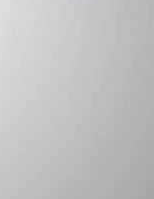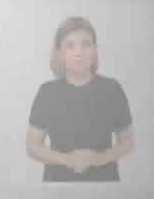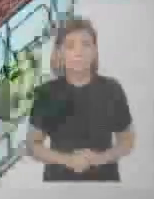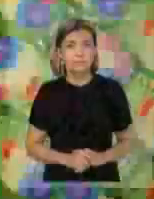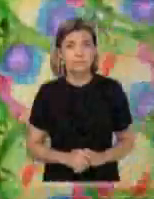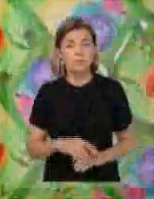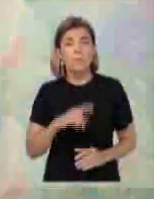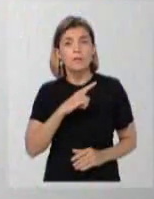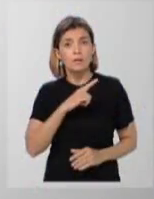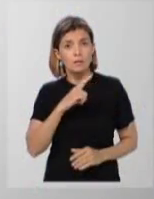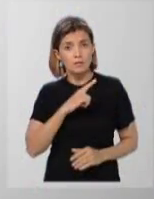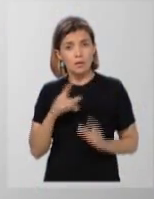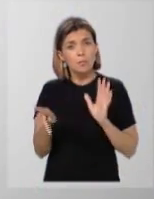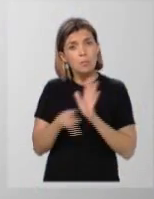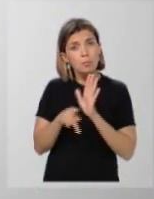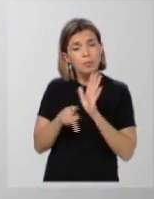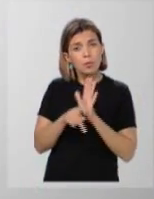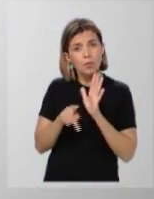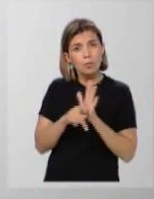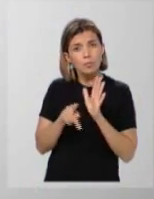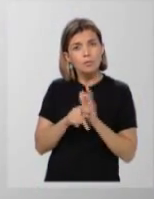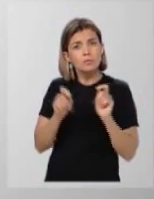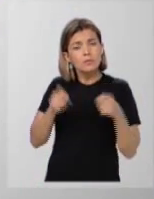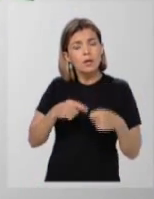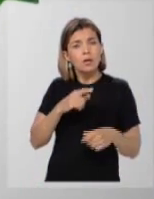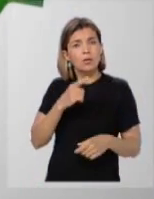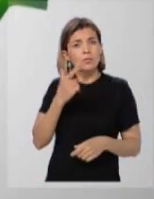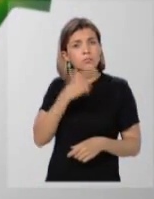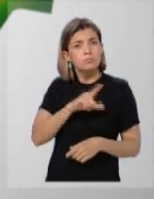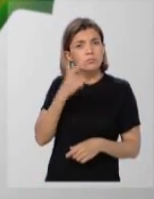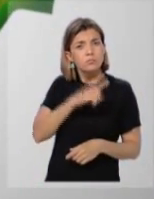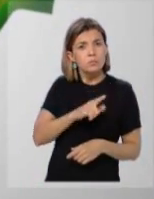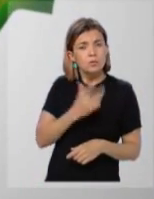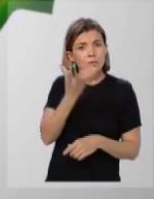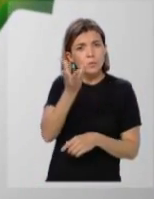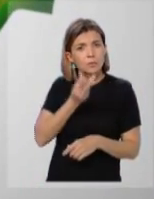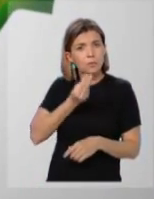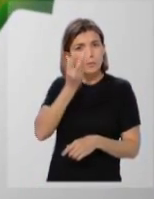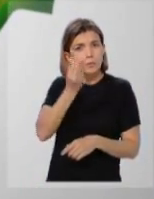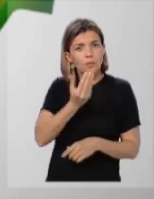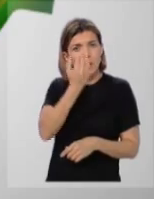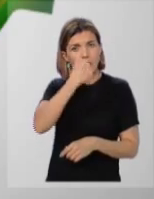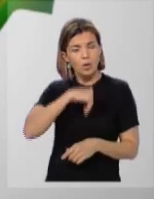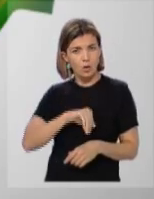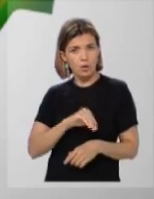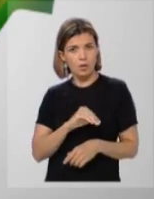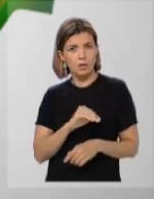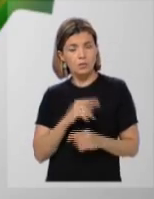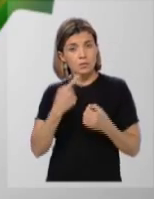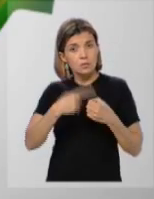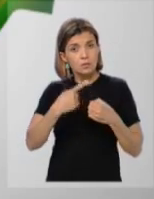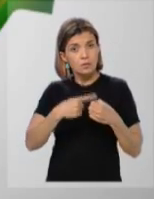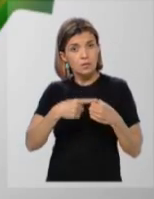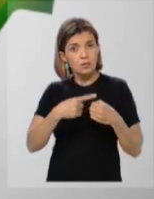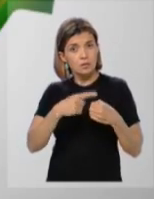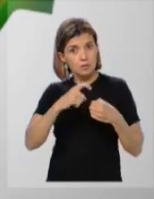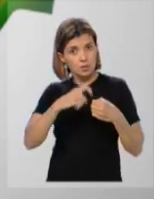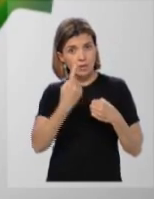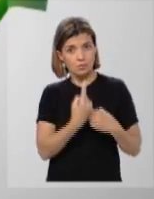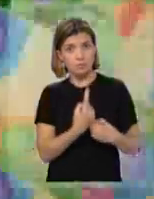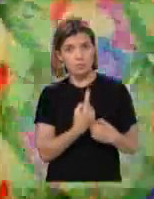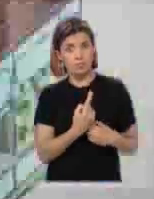Os seres autótrofos são capazes de sintetizar a matéria orgânica que precisam para sobreviver,